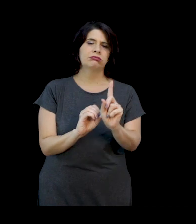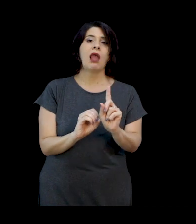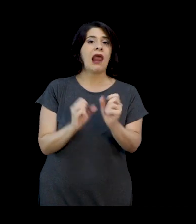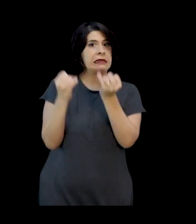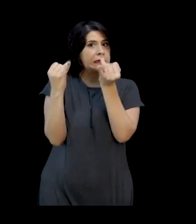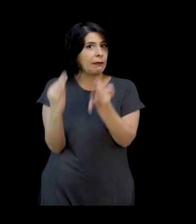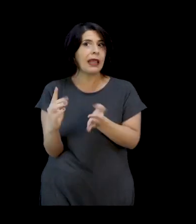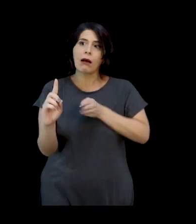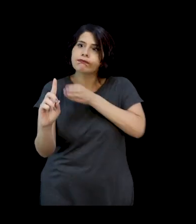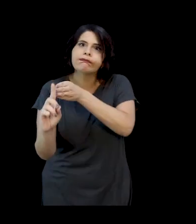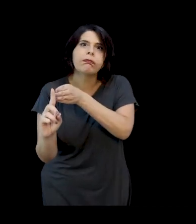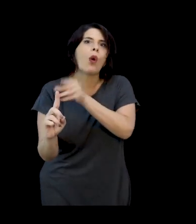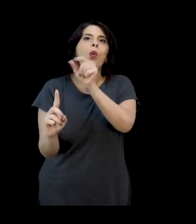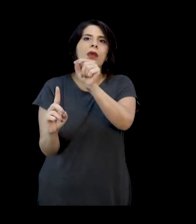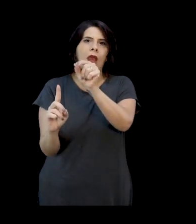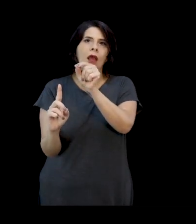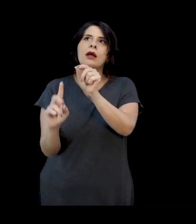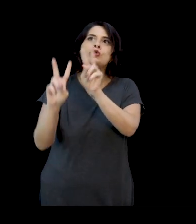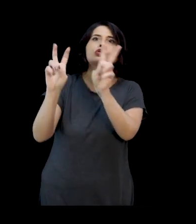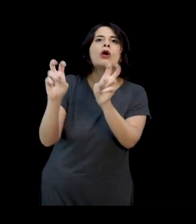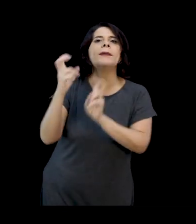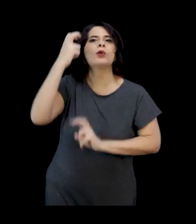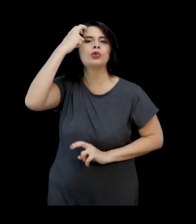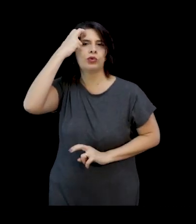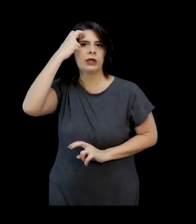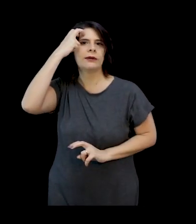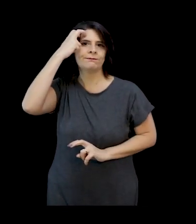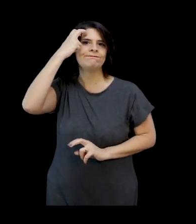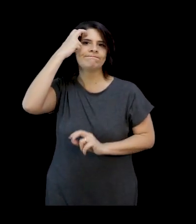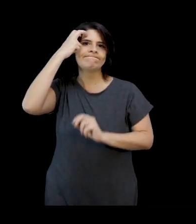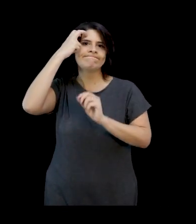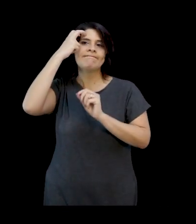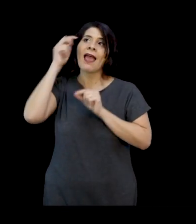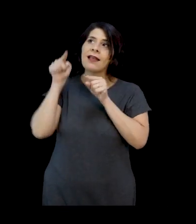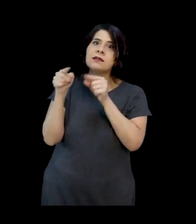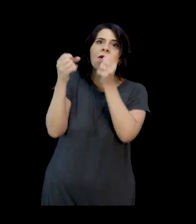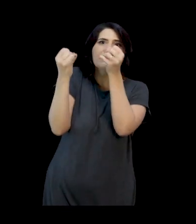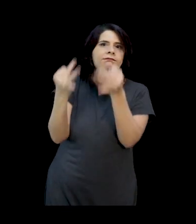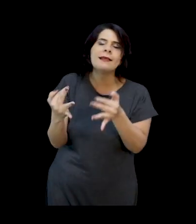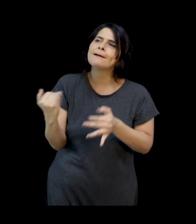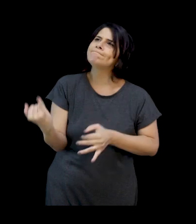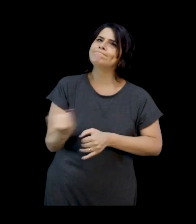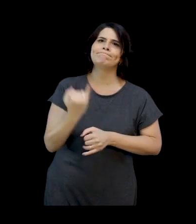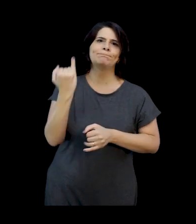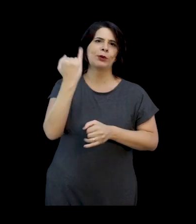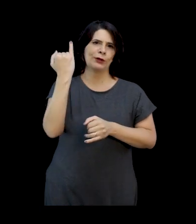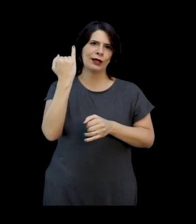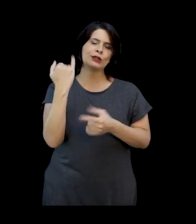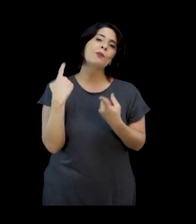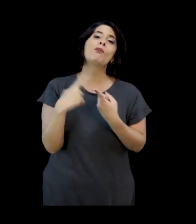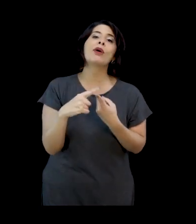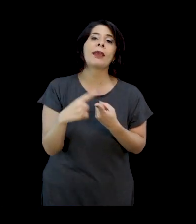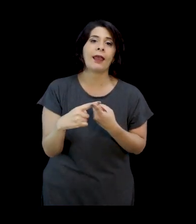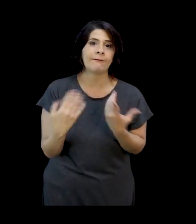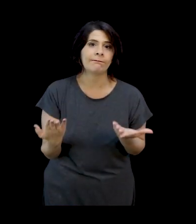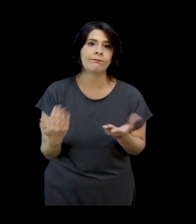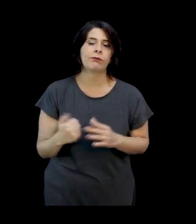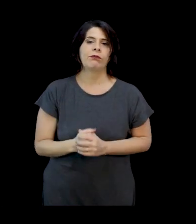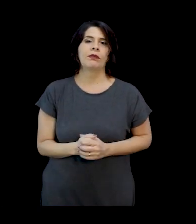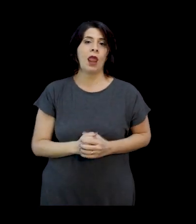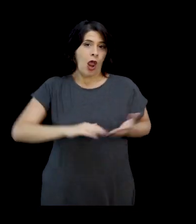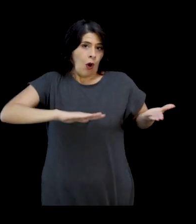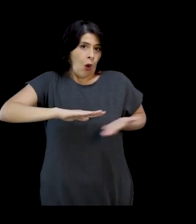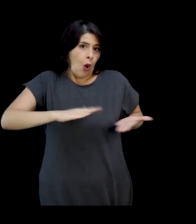fala objetivamente em relação à cultura é algo precioso para o nosso momento contemporâneo, porque a gente se habituou